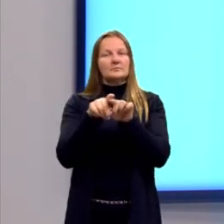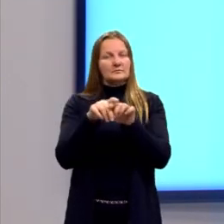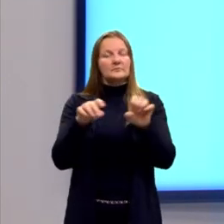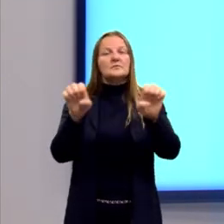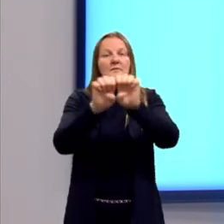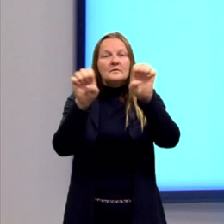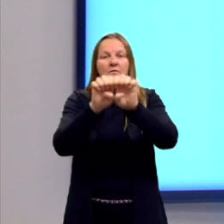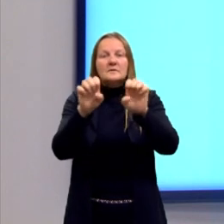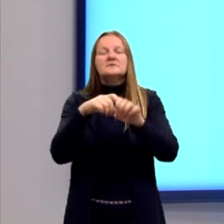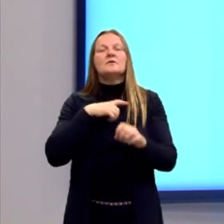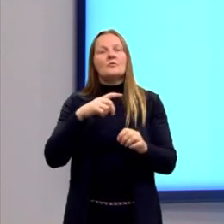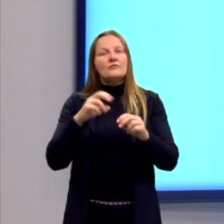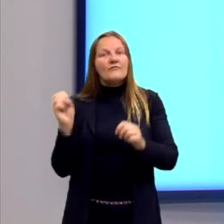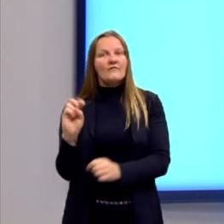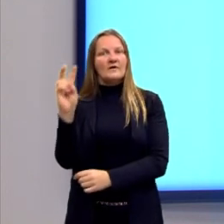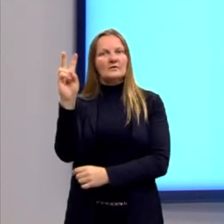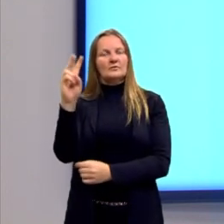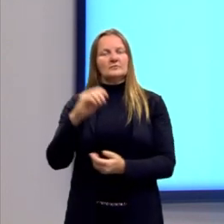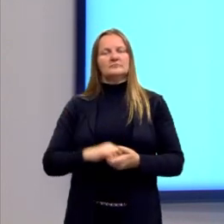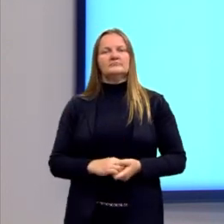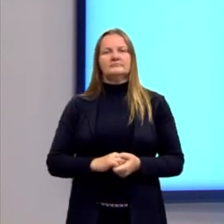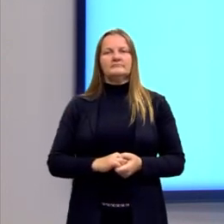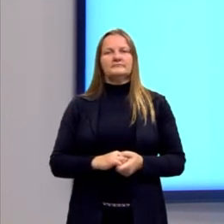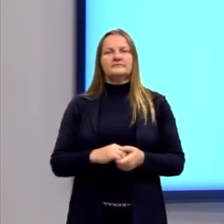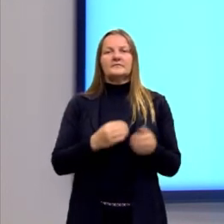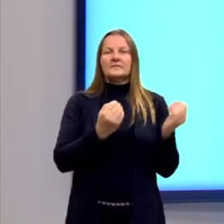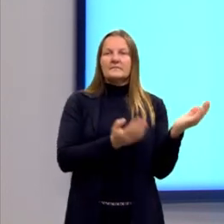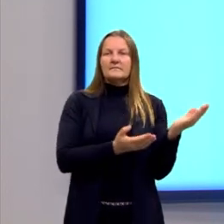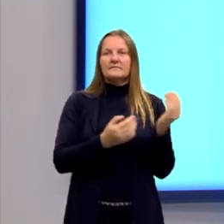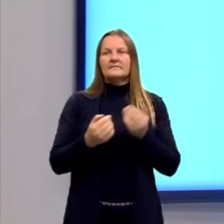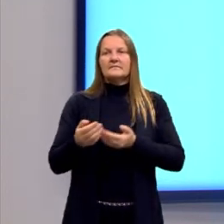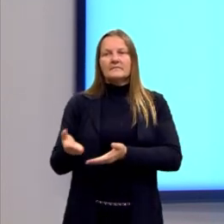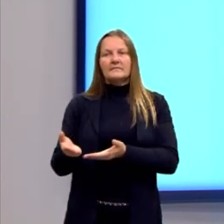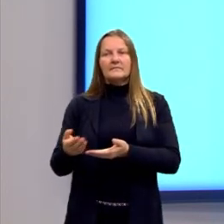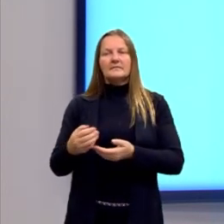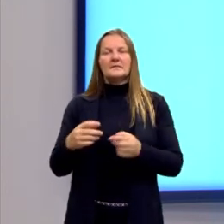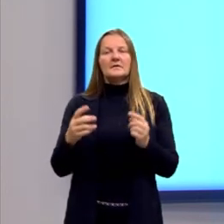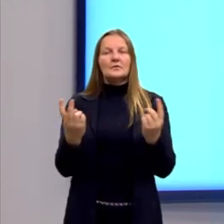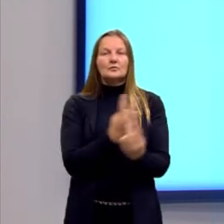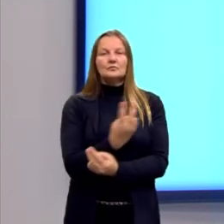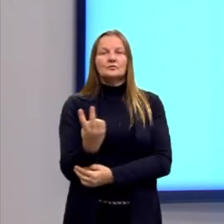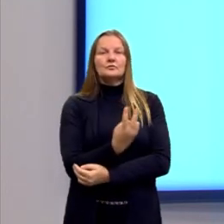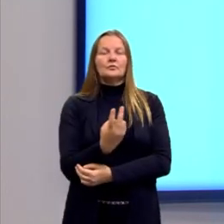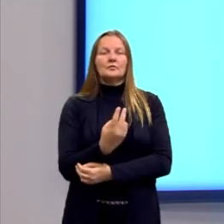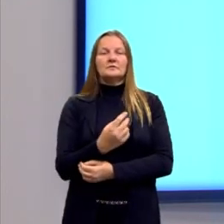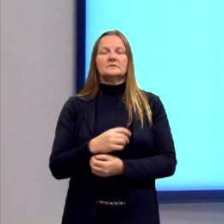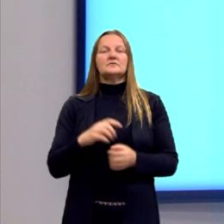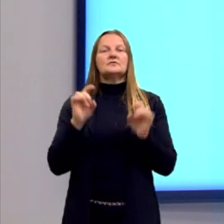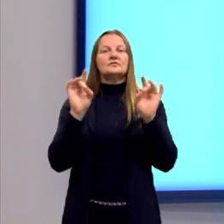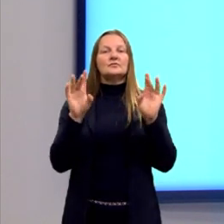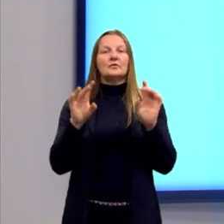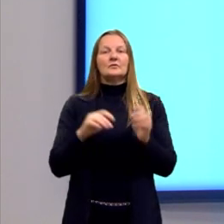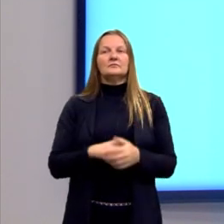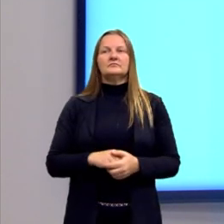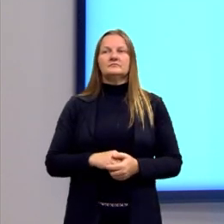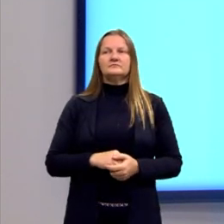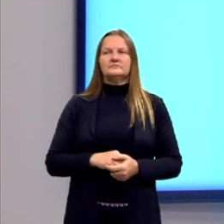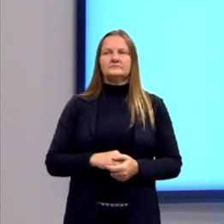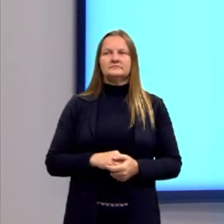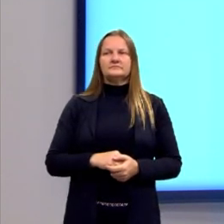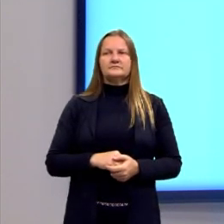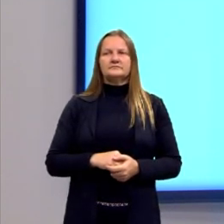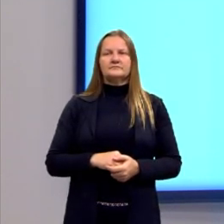essa equação Então seja válida nesse caso trabalhando então apenas com os expoentes nós teríamos